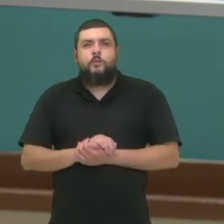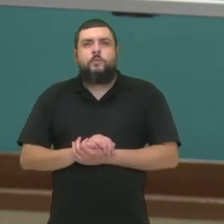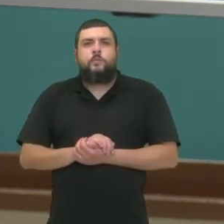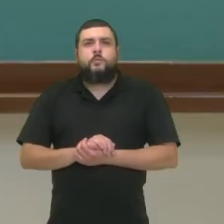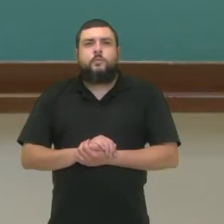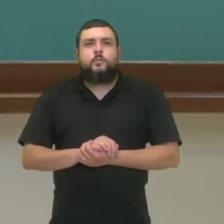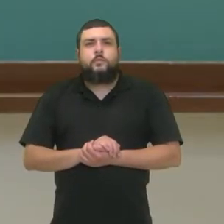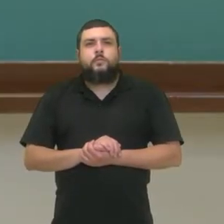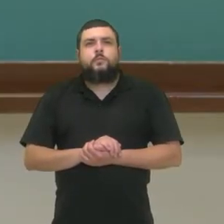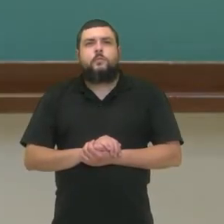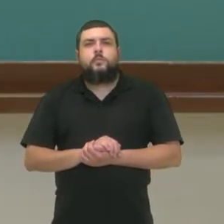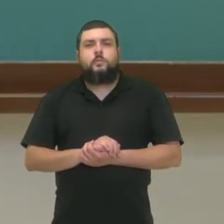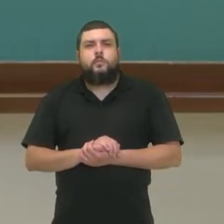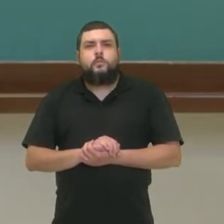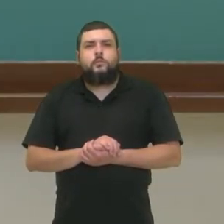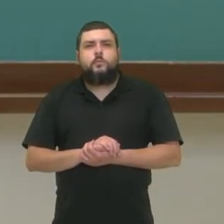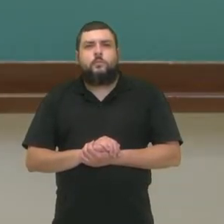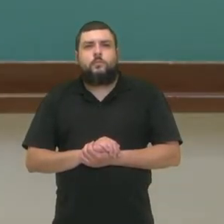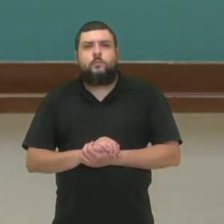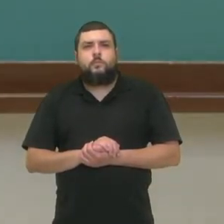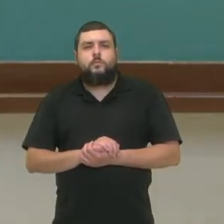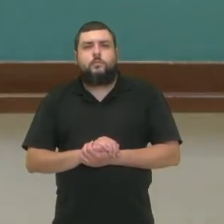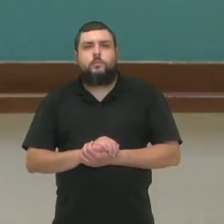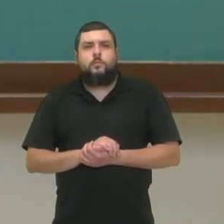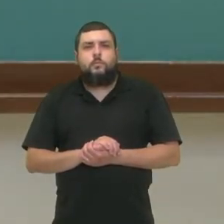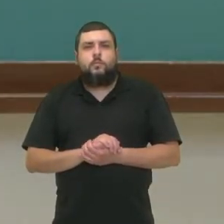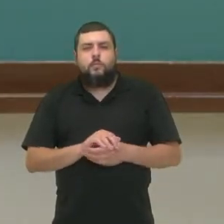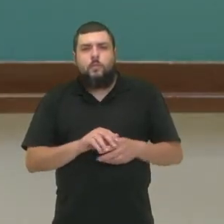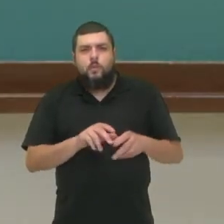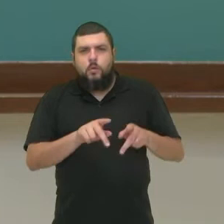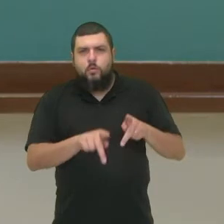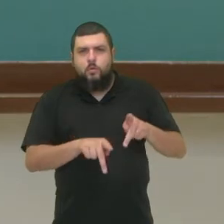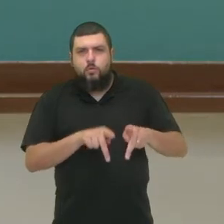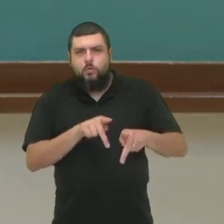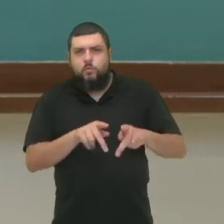d.C. Professor, todos os romanos acreditavam nisso?